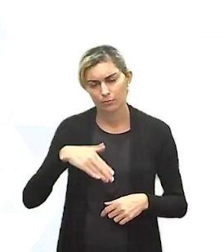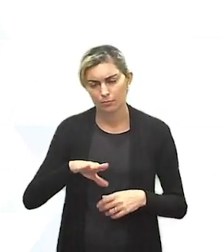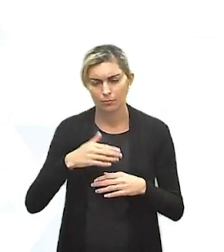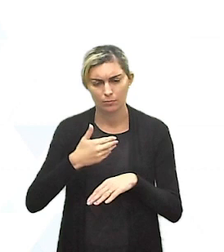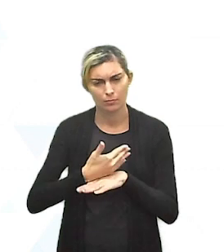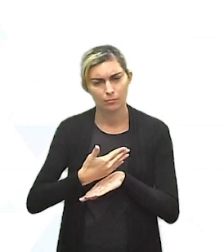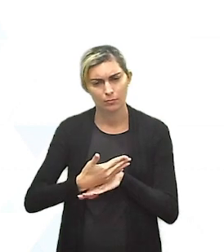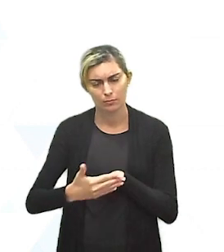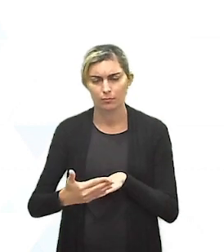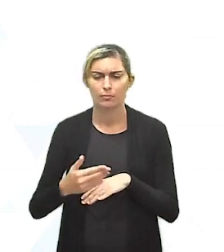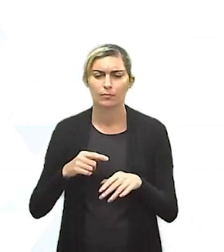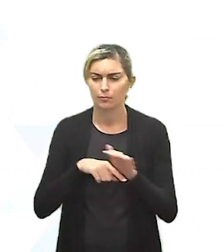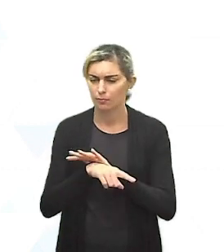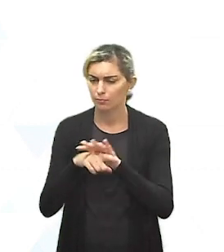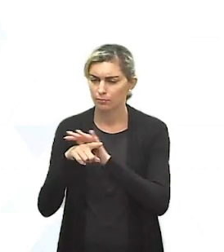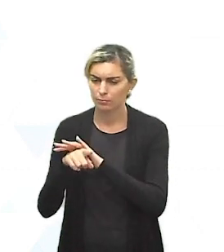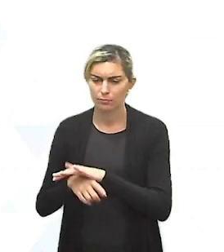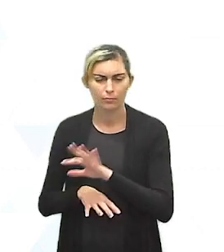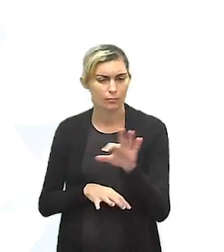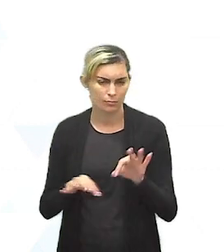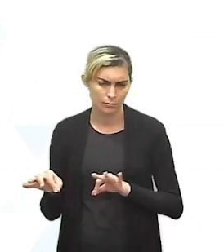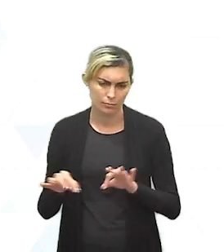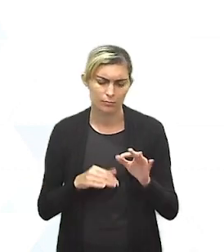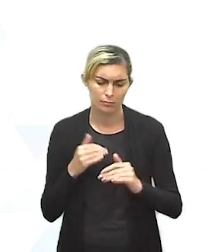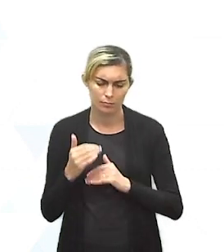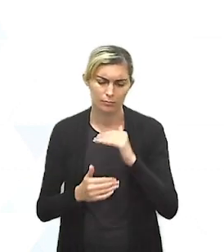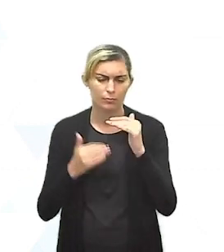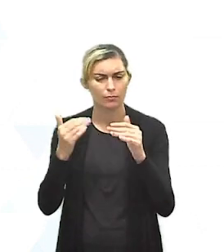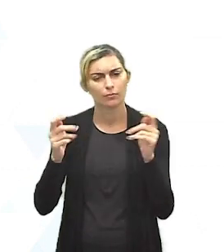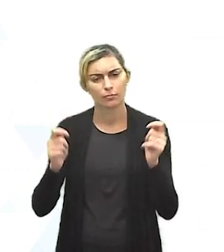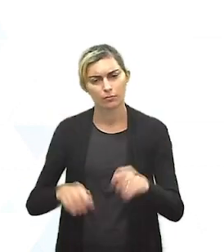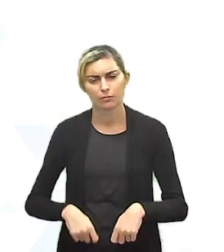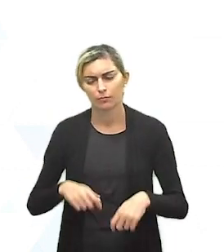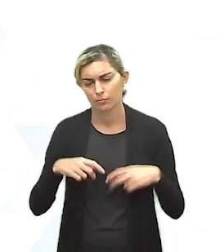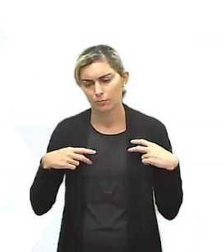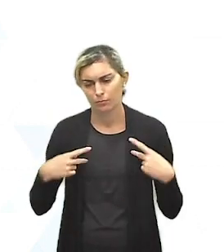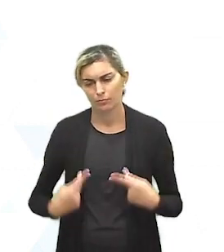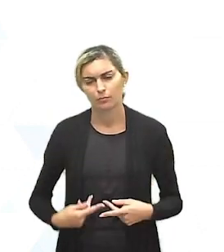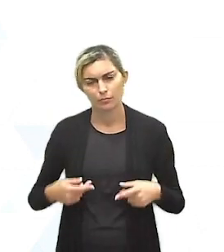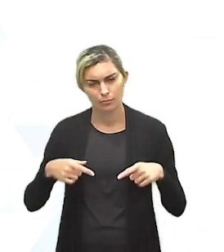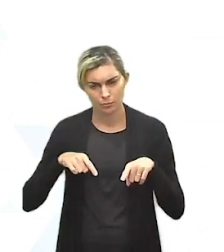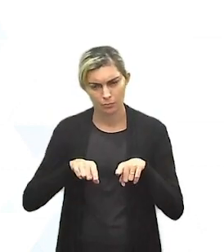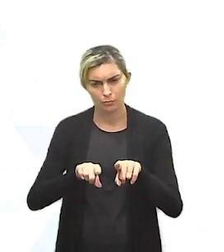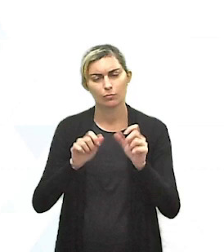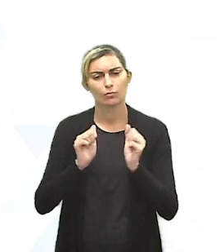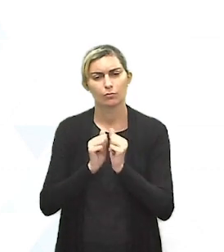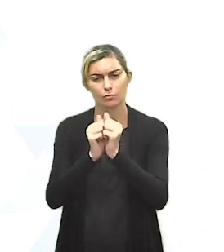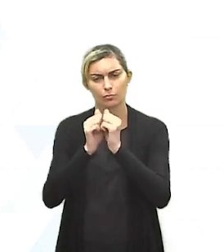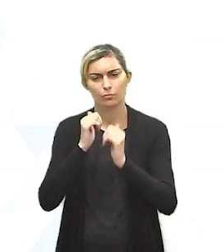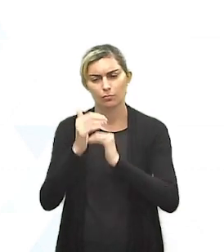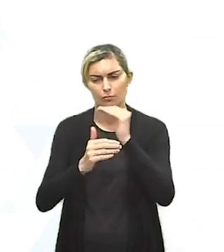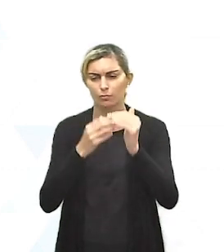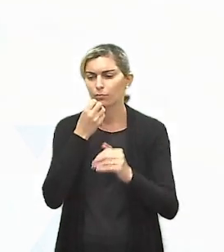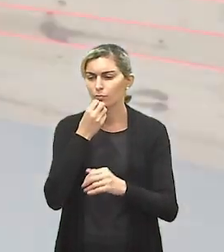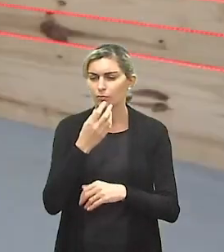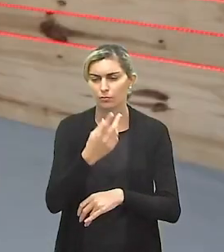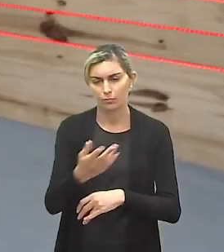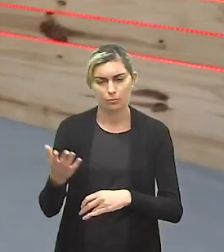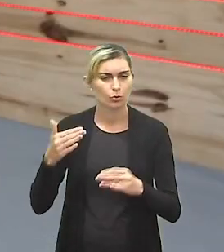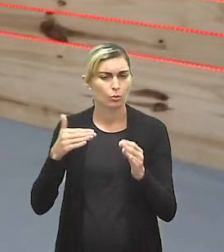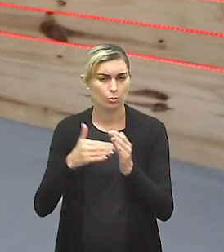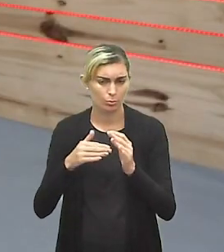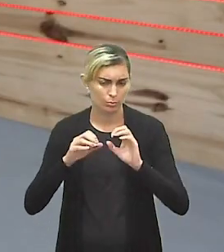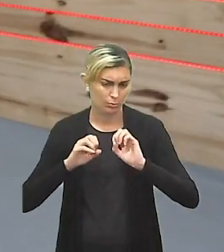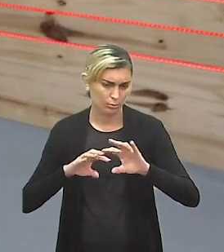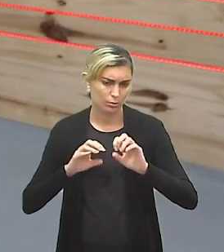de pesquisas, as organizações só crescem quando o capital humano cresce junto, né? Bom, pessoal, essa foi nossa última aula